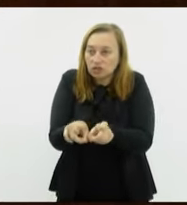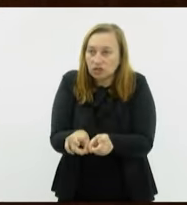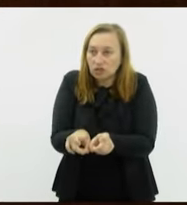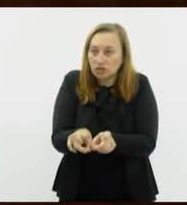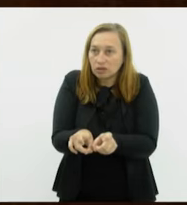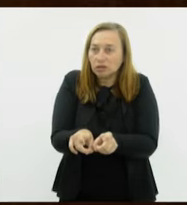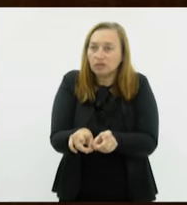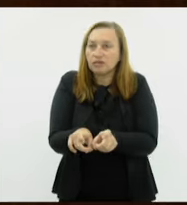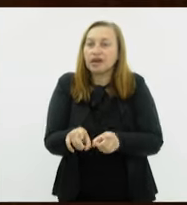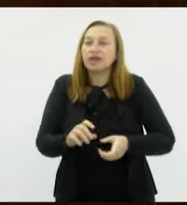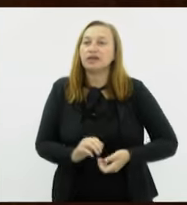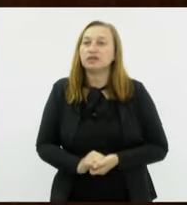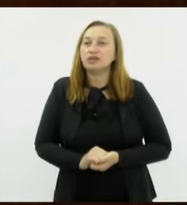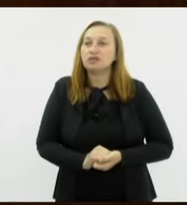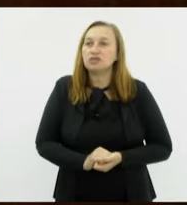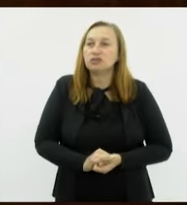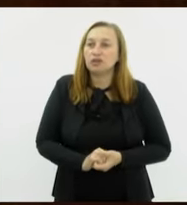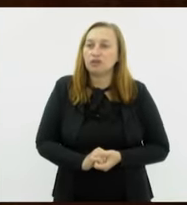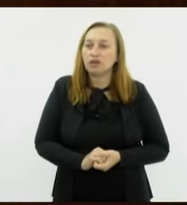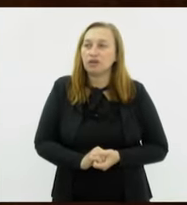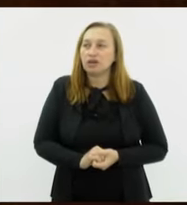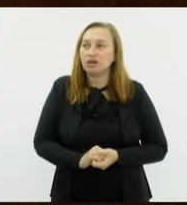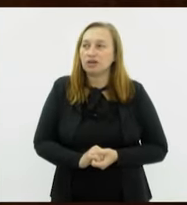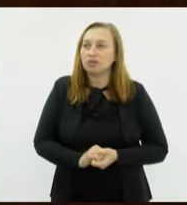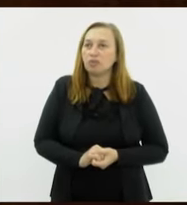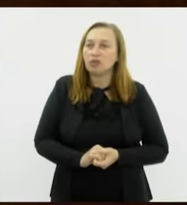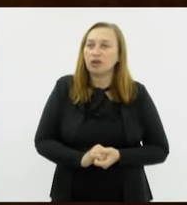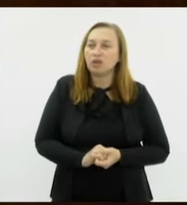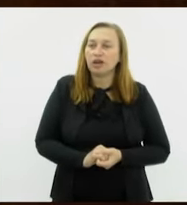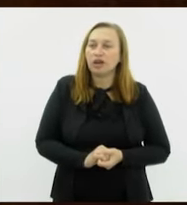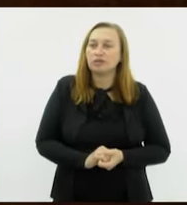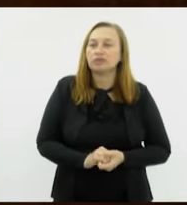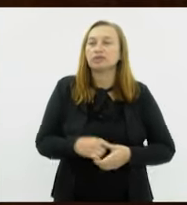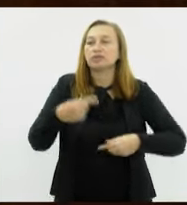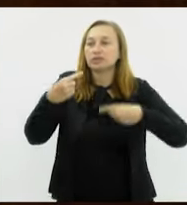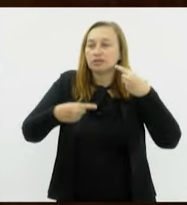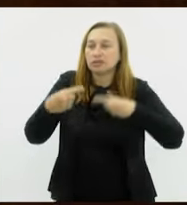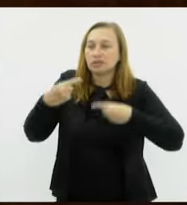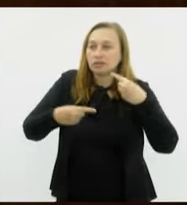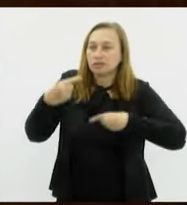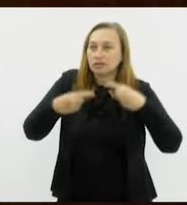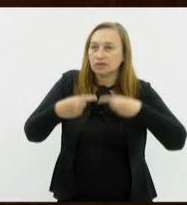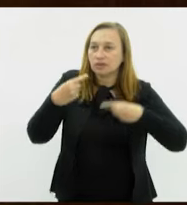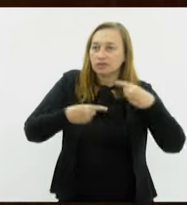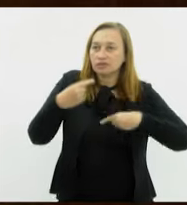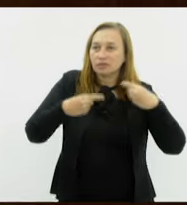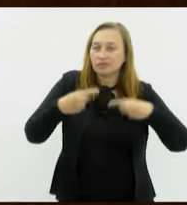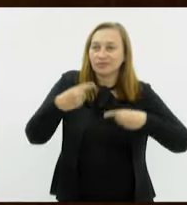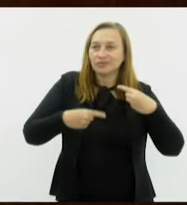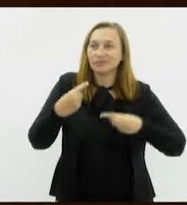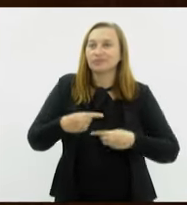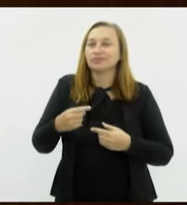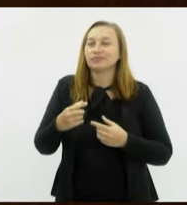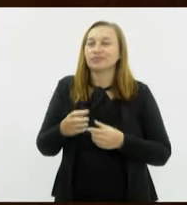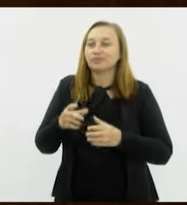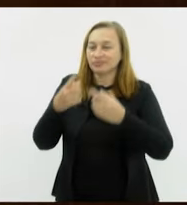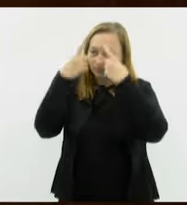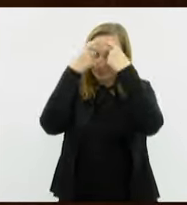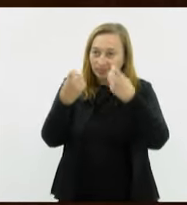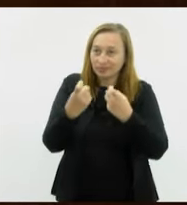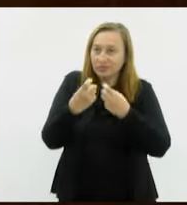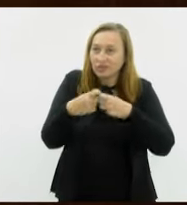Cabo Frio, que pude presidir, e ali trouxemos uma gama de debate com relação à violência obstétrica. E ela,